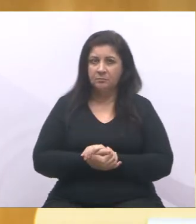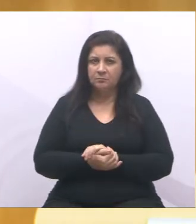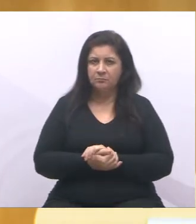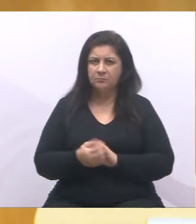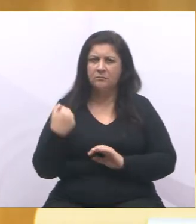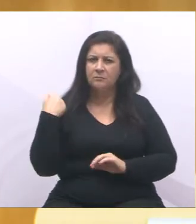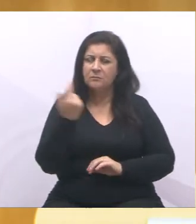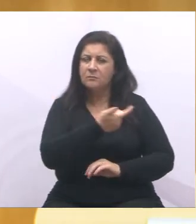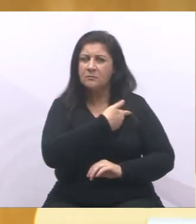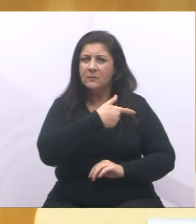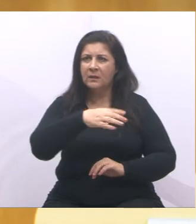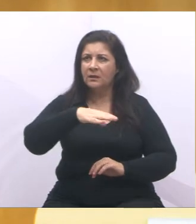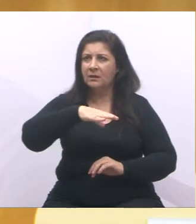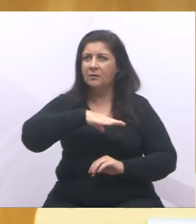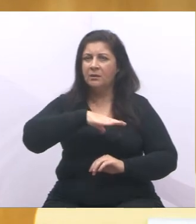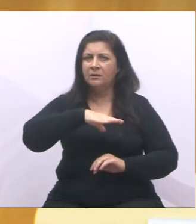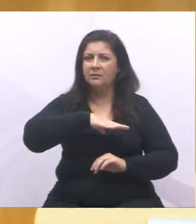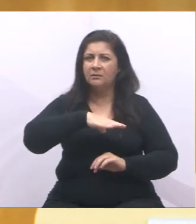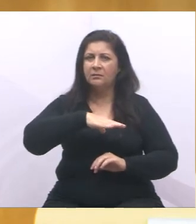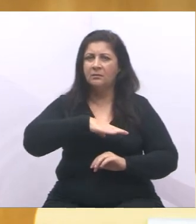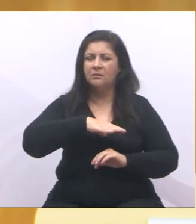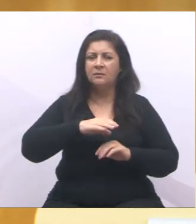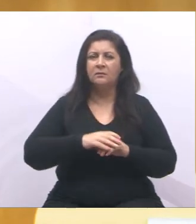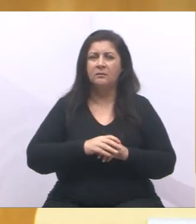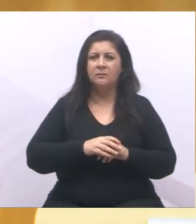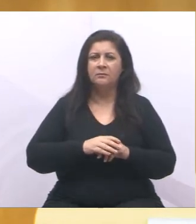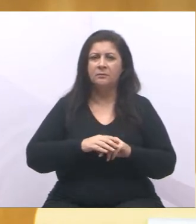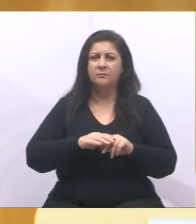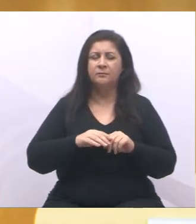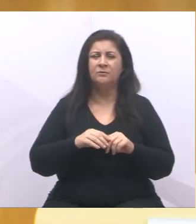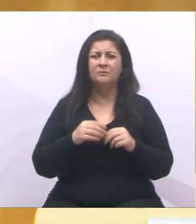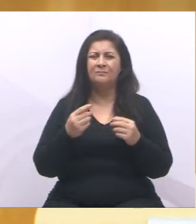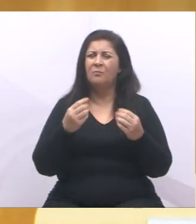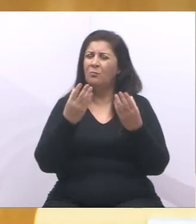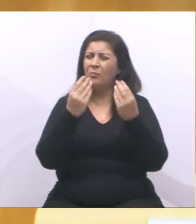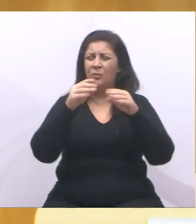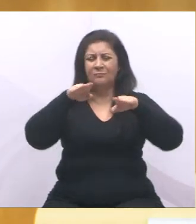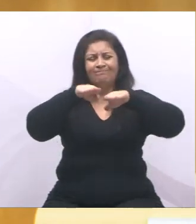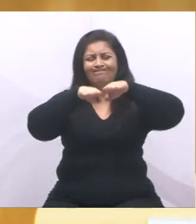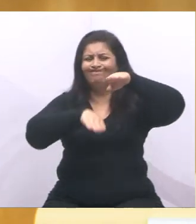Somos uma cidade marcada, infelizmente, por profundas desigualdades.